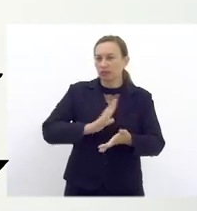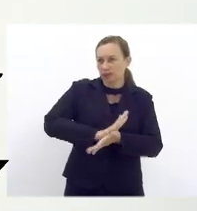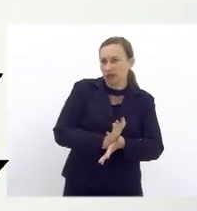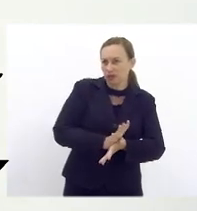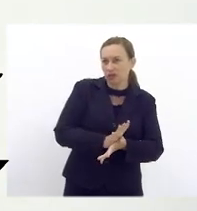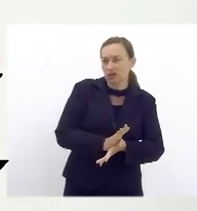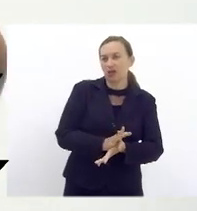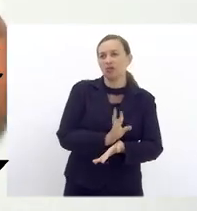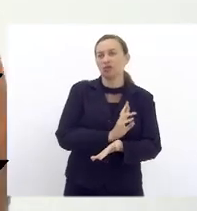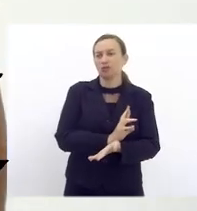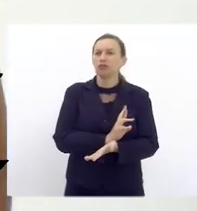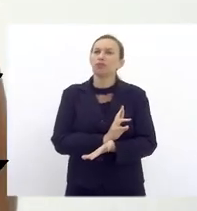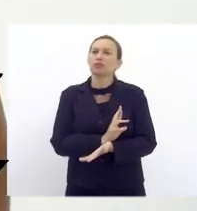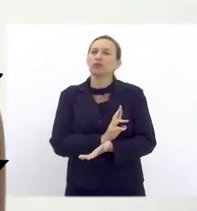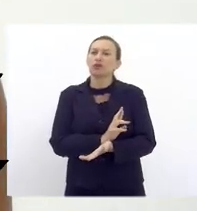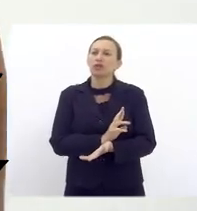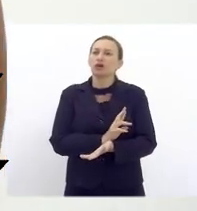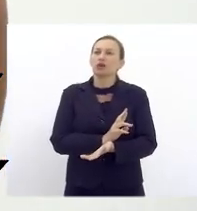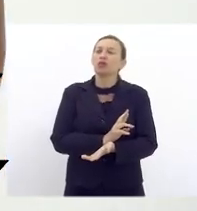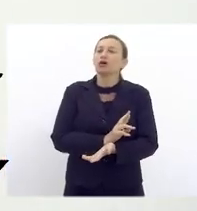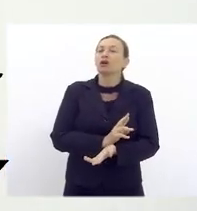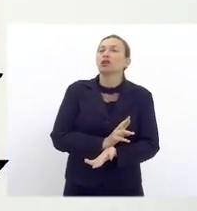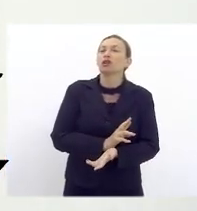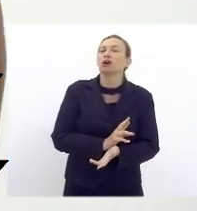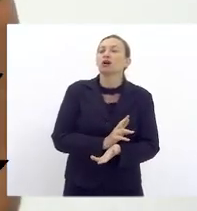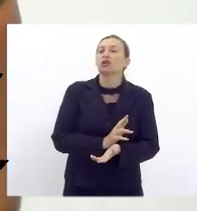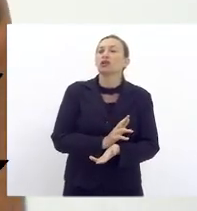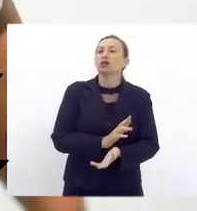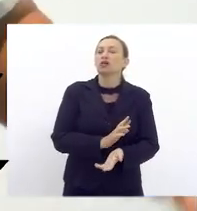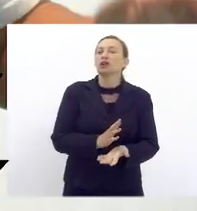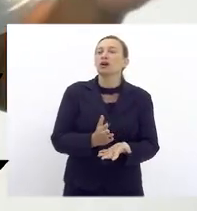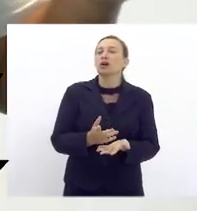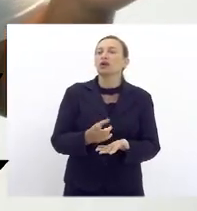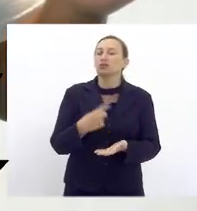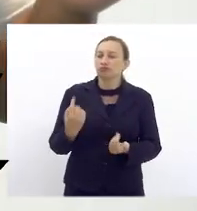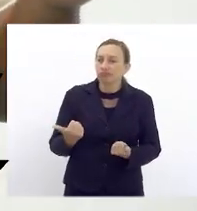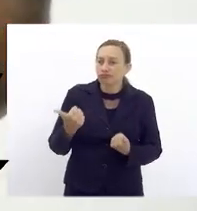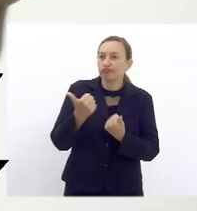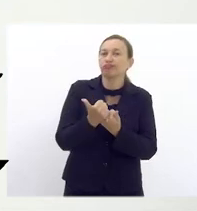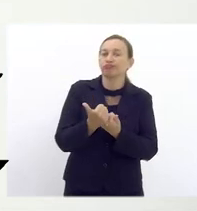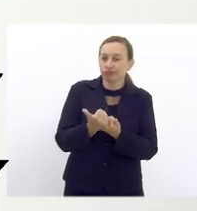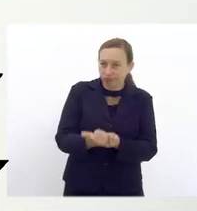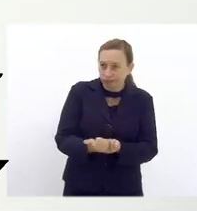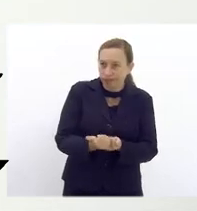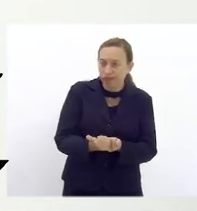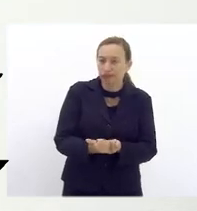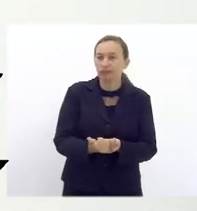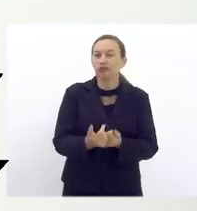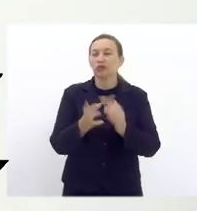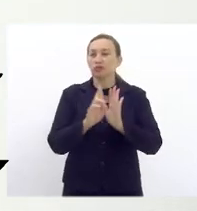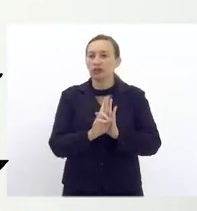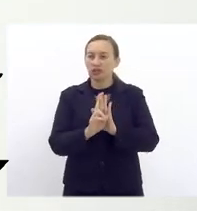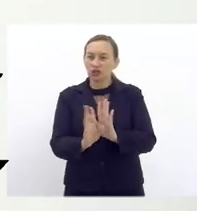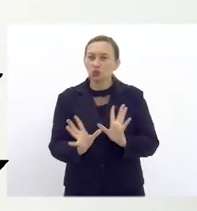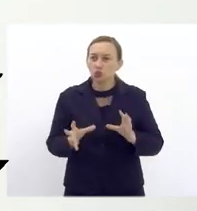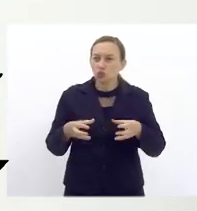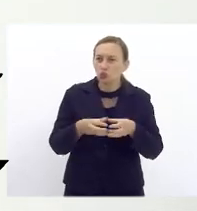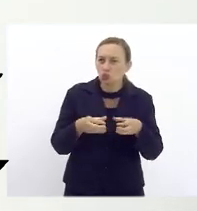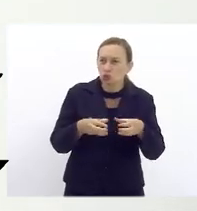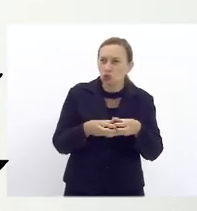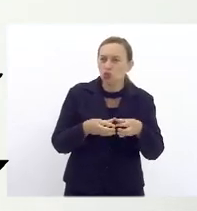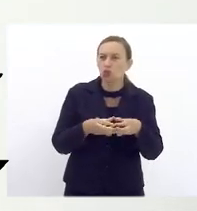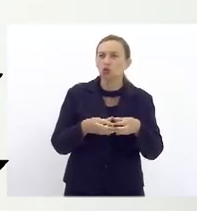nesse sentido nós apoiamos estamos aqui também eu representando o grupo